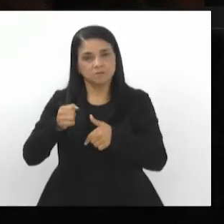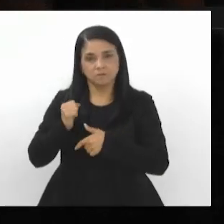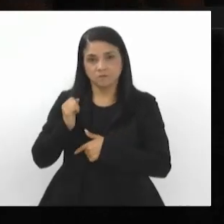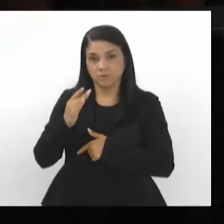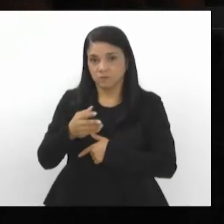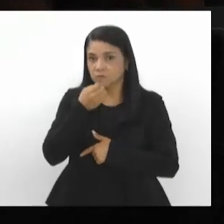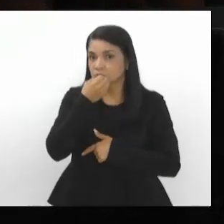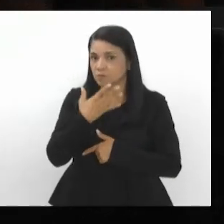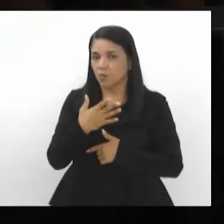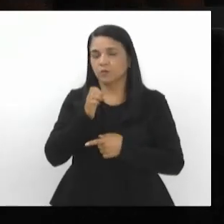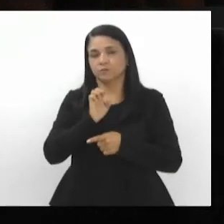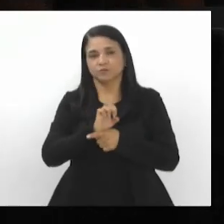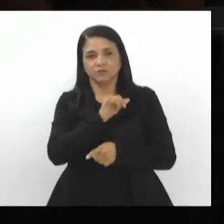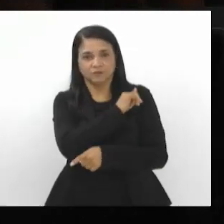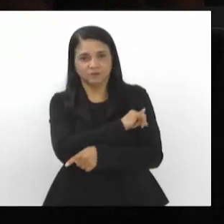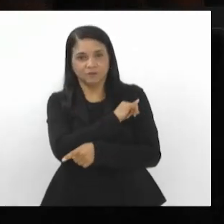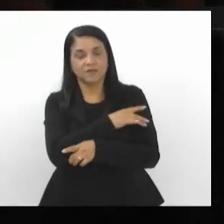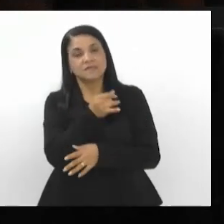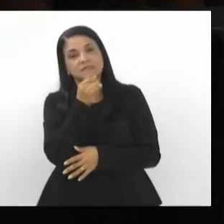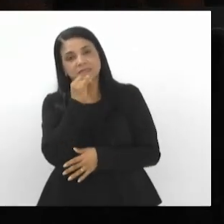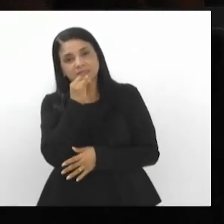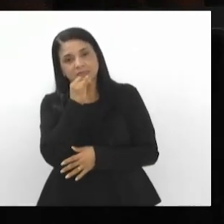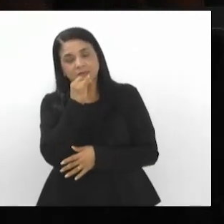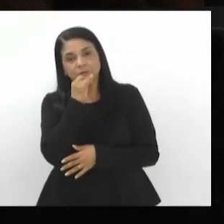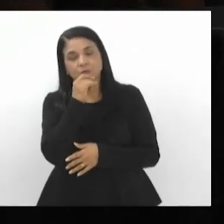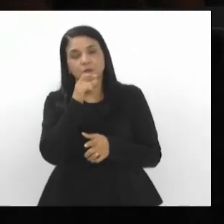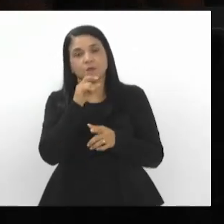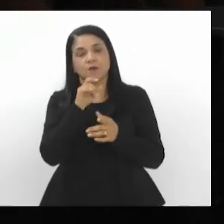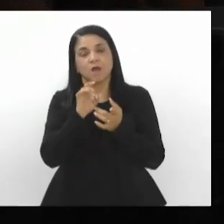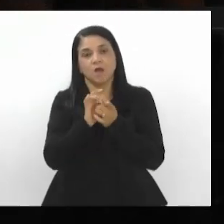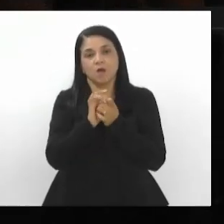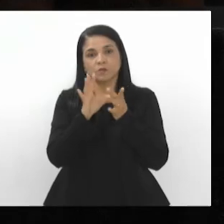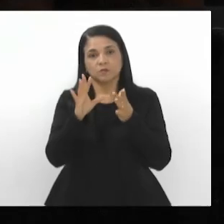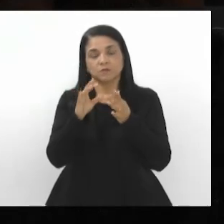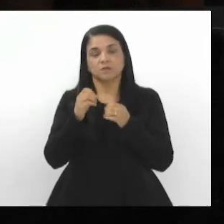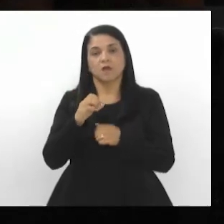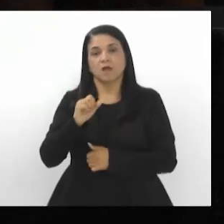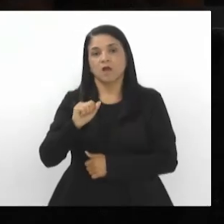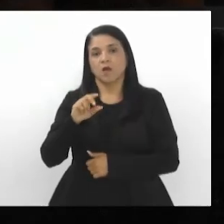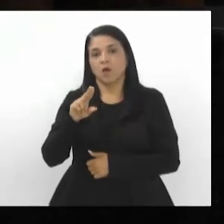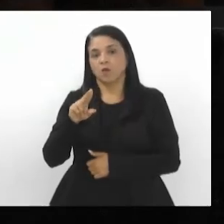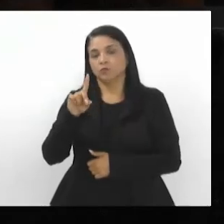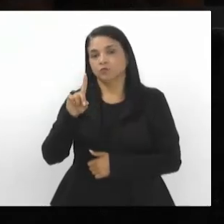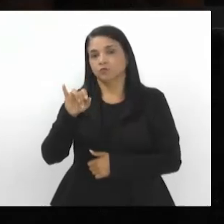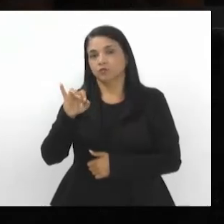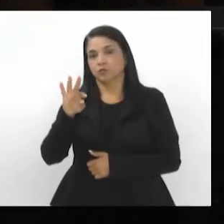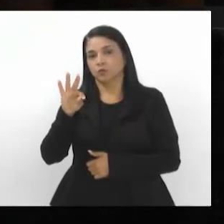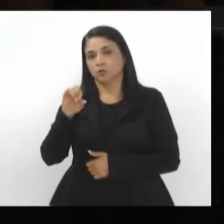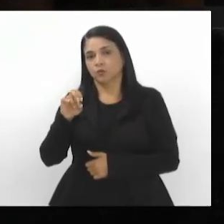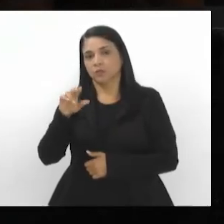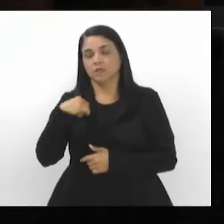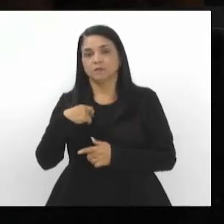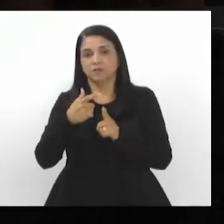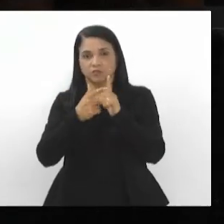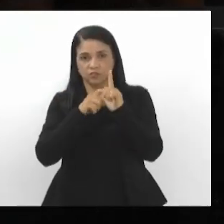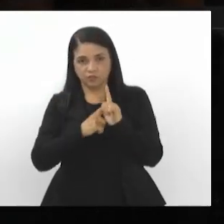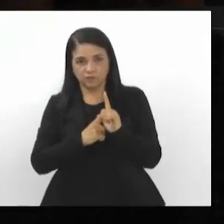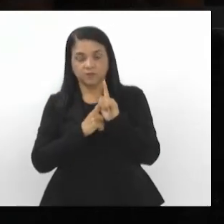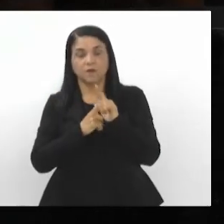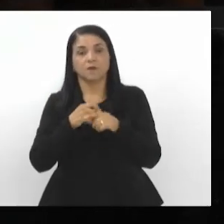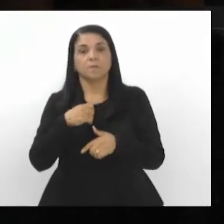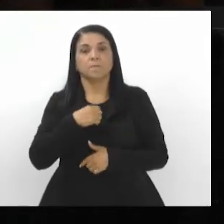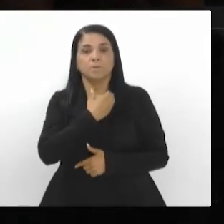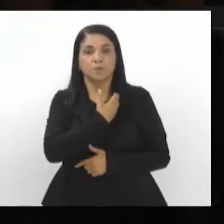para o Estado do Rio de Janeiro, como, por exemplo, autorizar uma auditoria da dívida pública e da dívida ativa, além